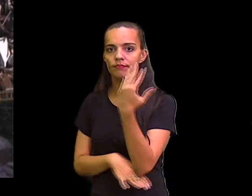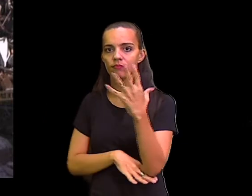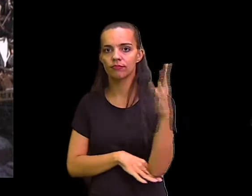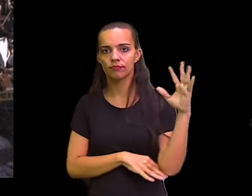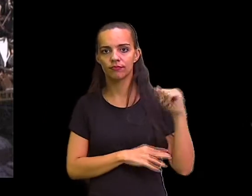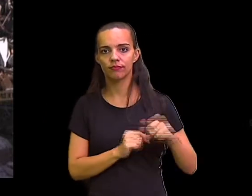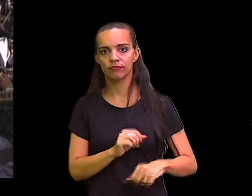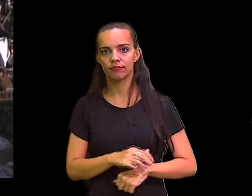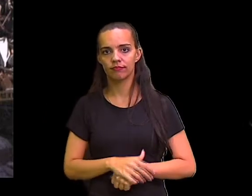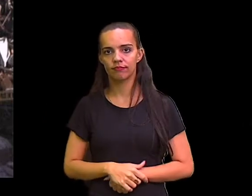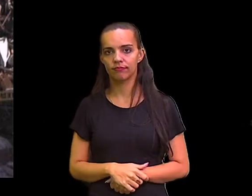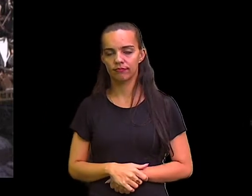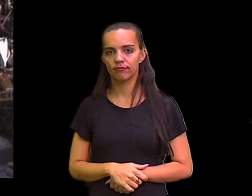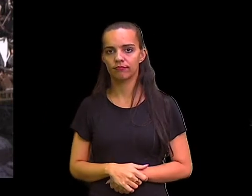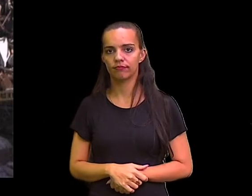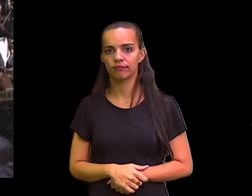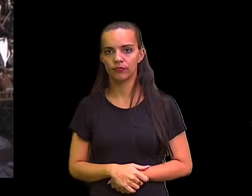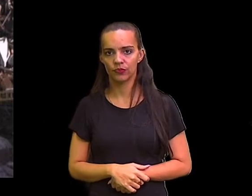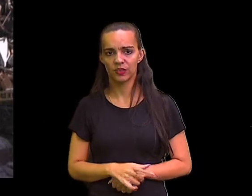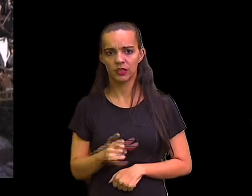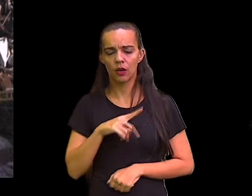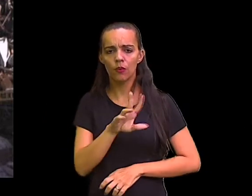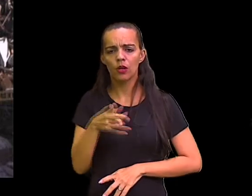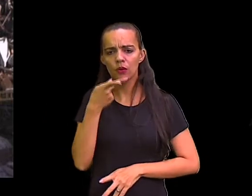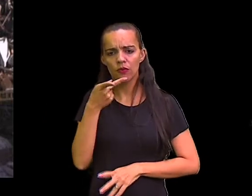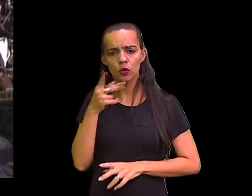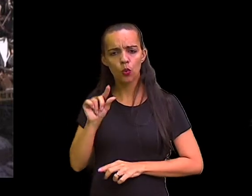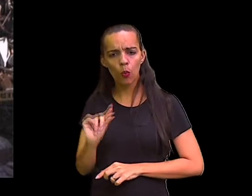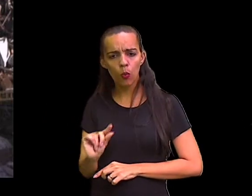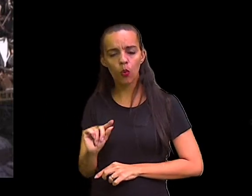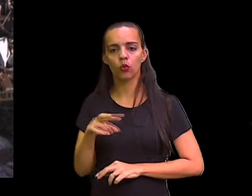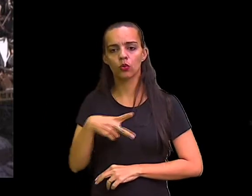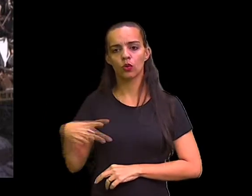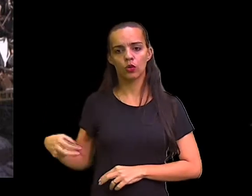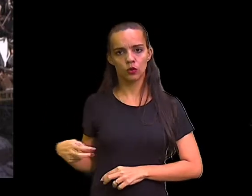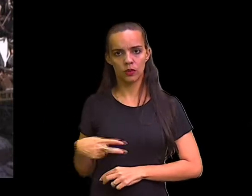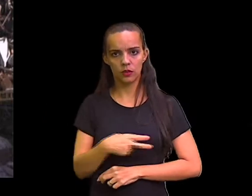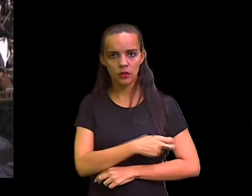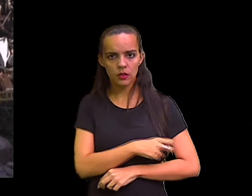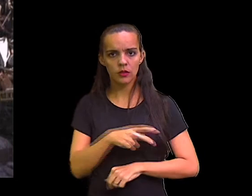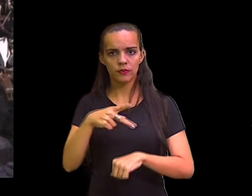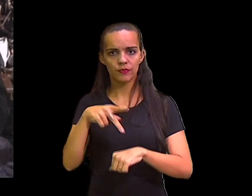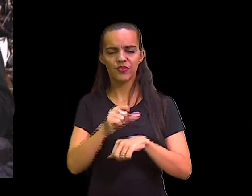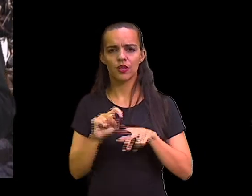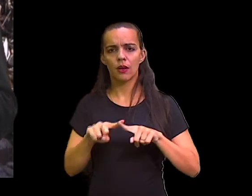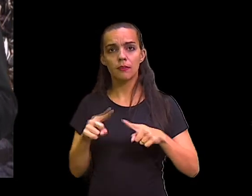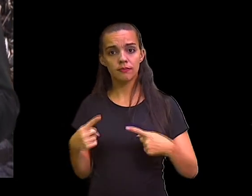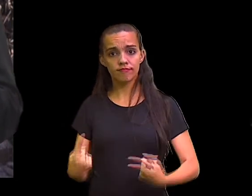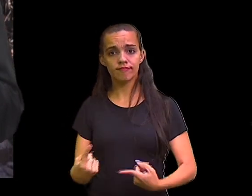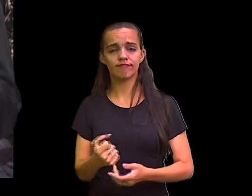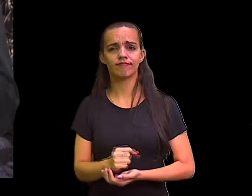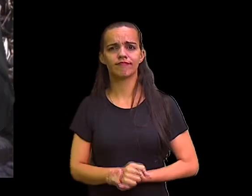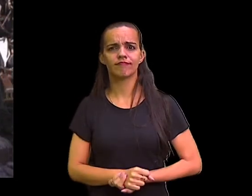pouco sobre a Indonésia nessa aula. Então, nós vimos que, apesar de